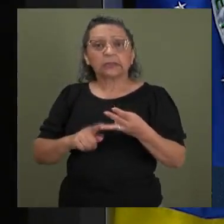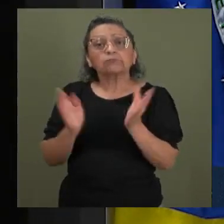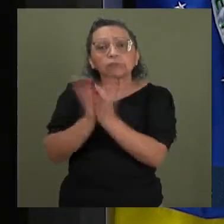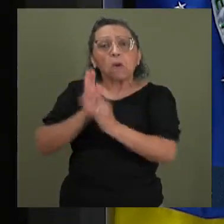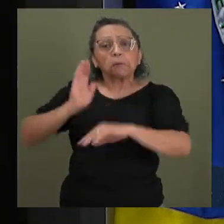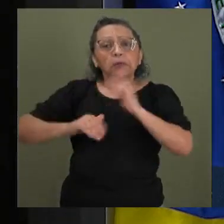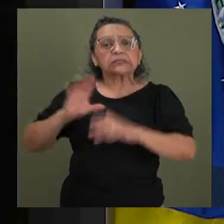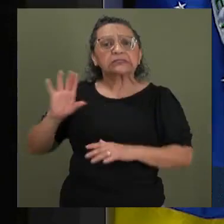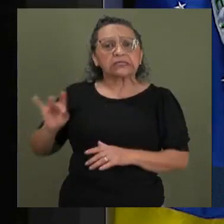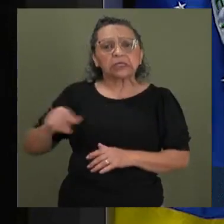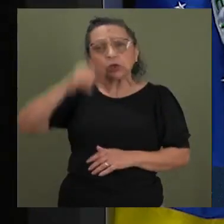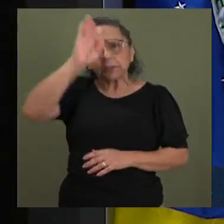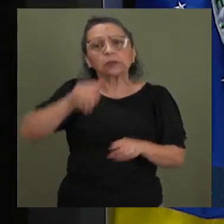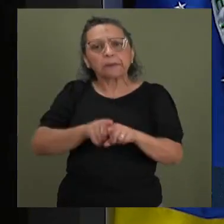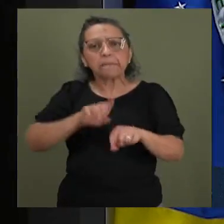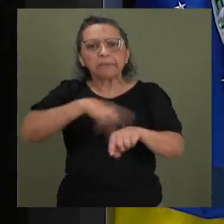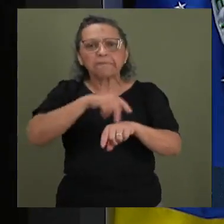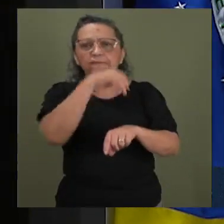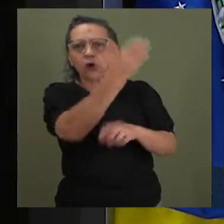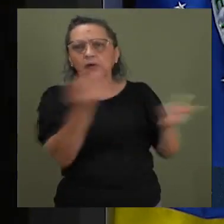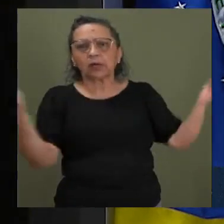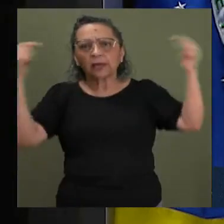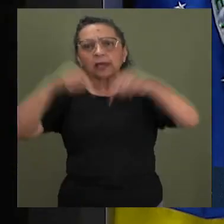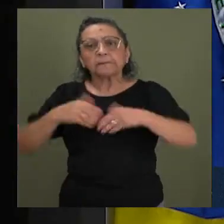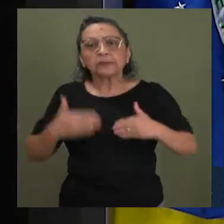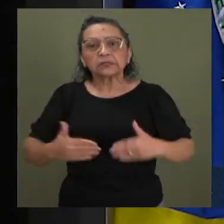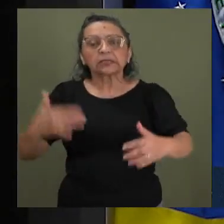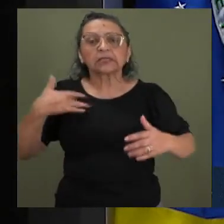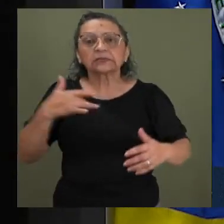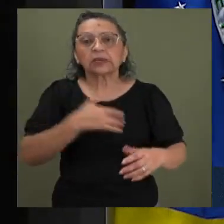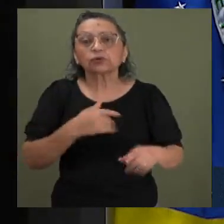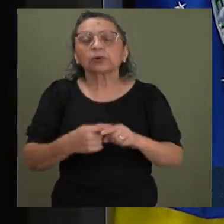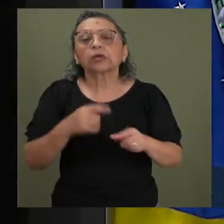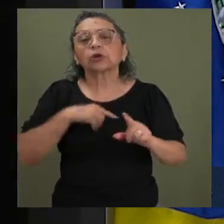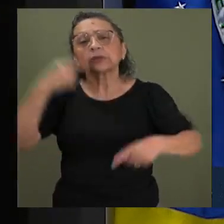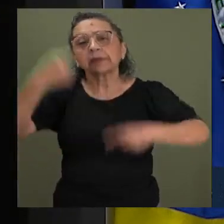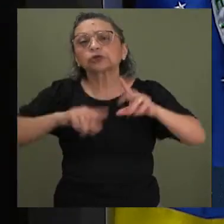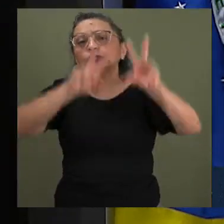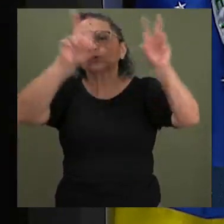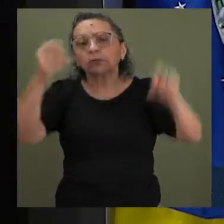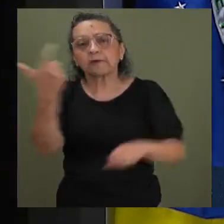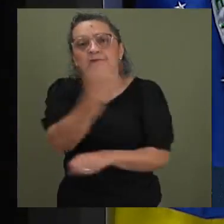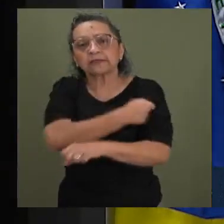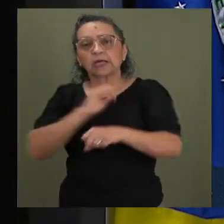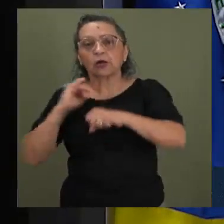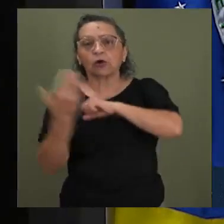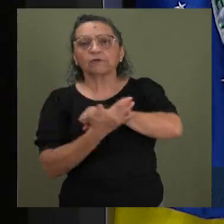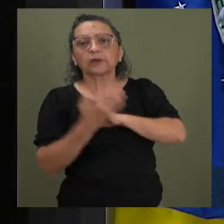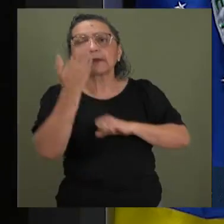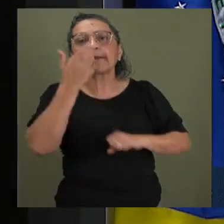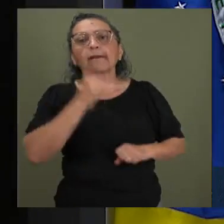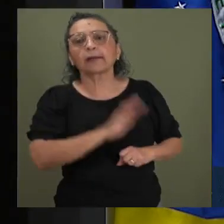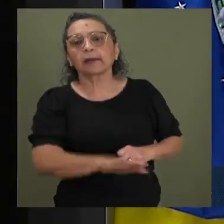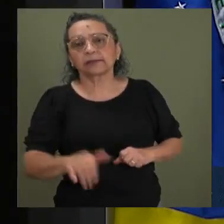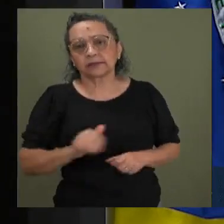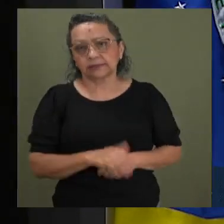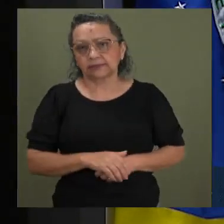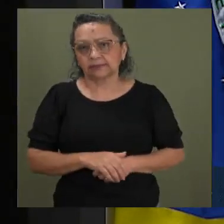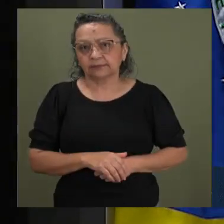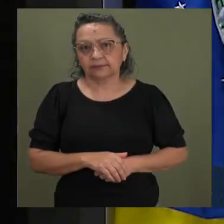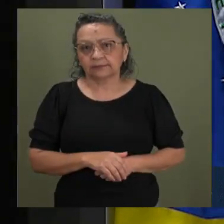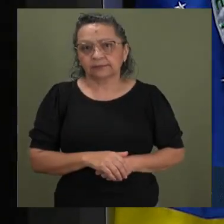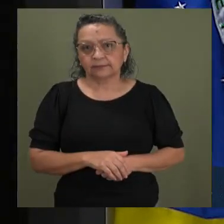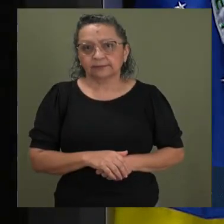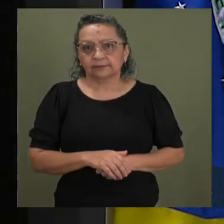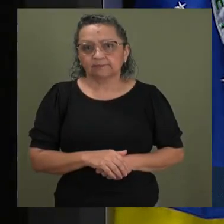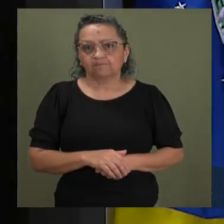do Brasil e de fora e o Ministério da Saúde sobre vacina de Covid para crianças.